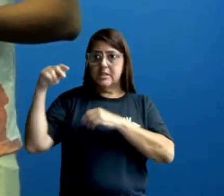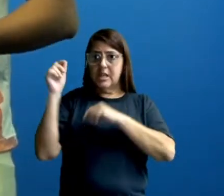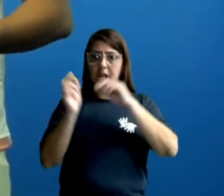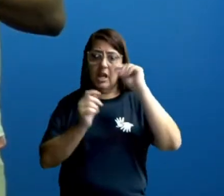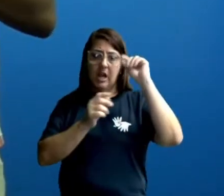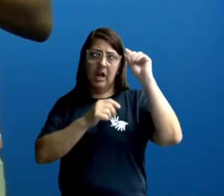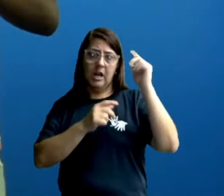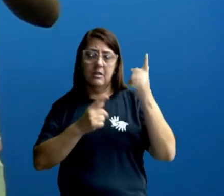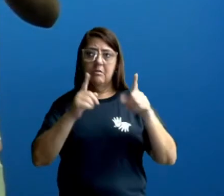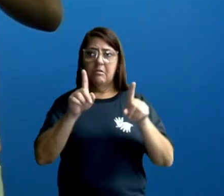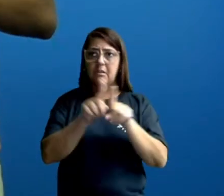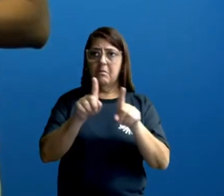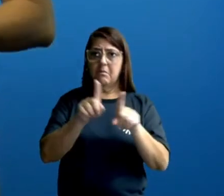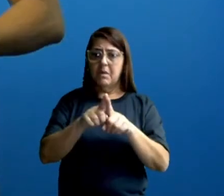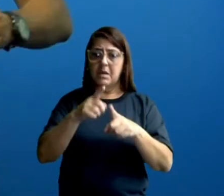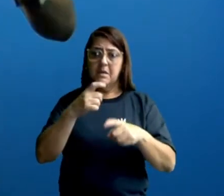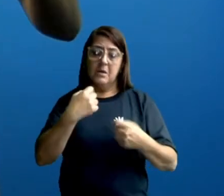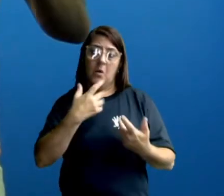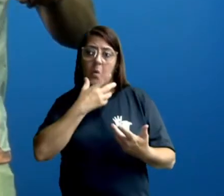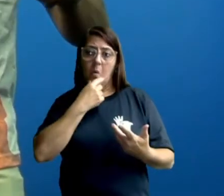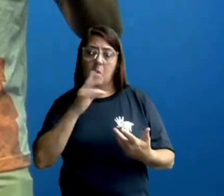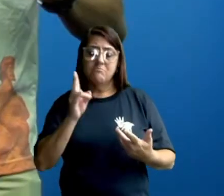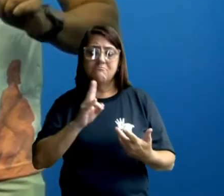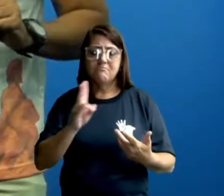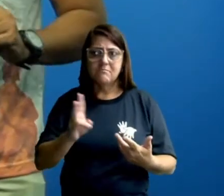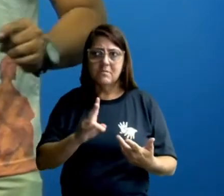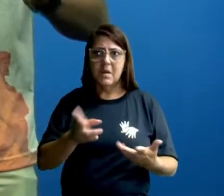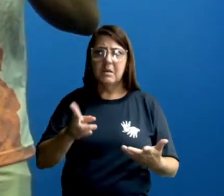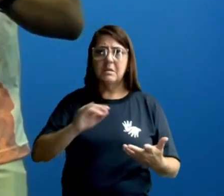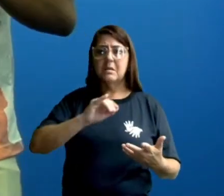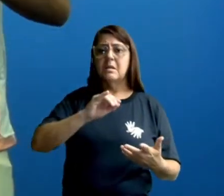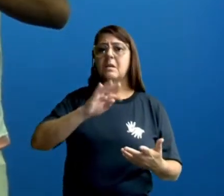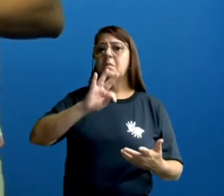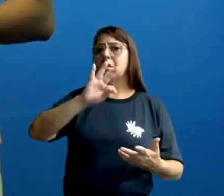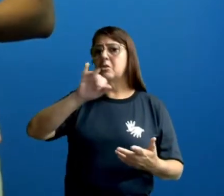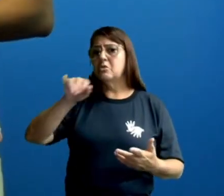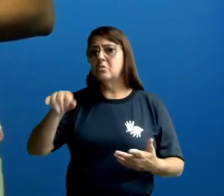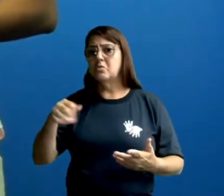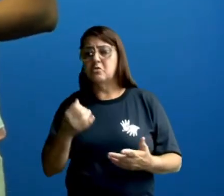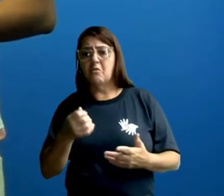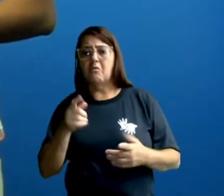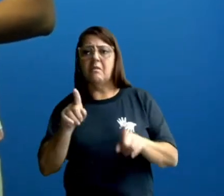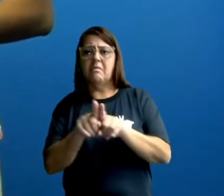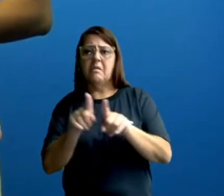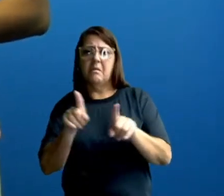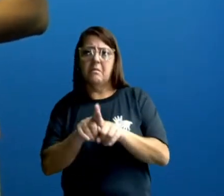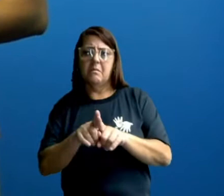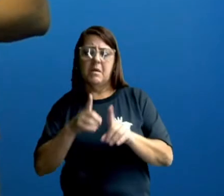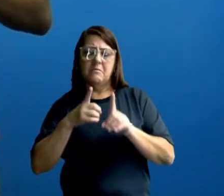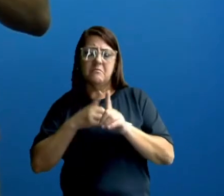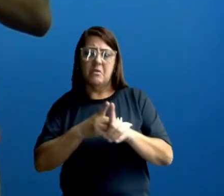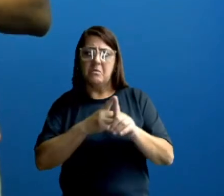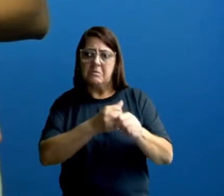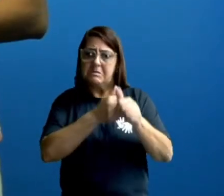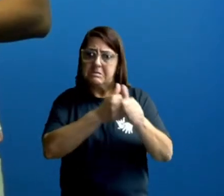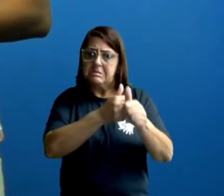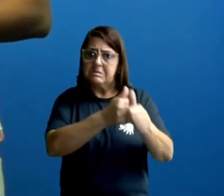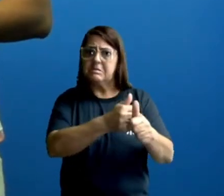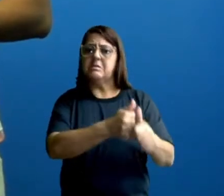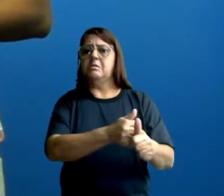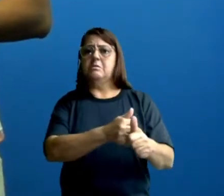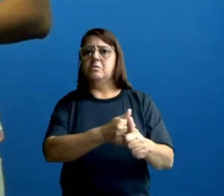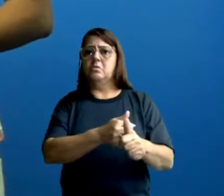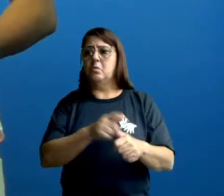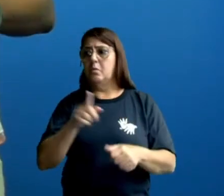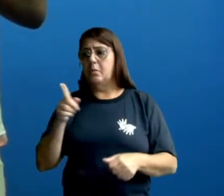homossexuais ou até de religiões divergentes, como muitas testemunhas de Jeová também foram perseguidos pelos nazistas,